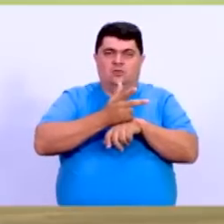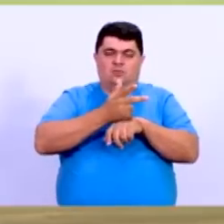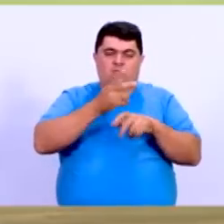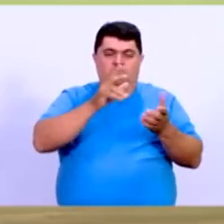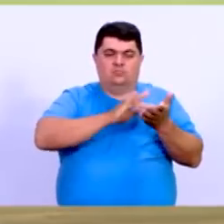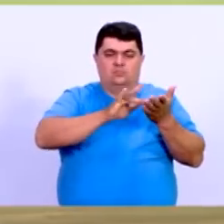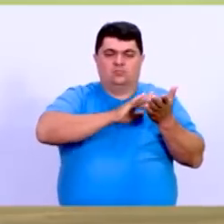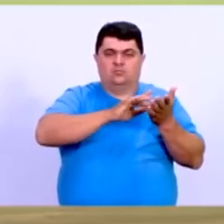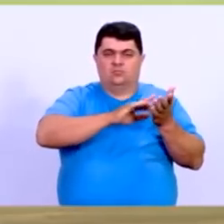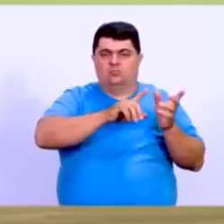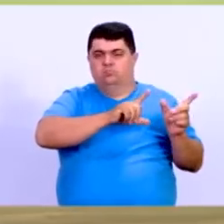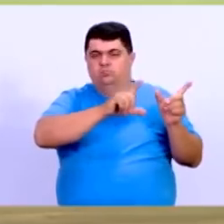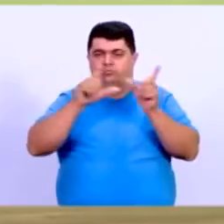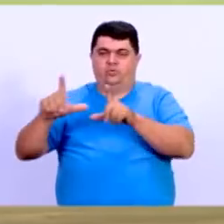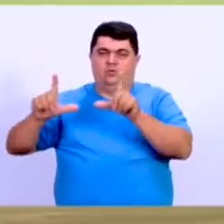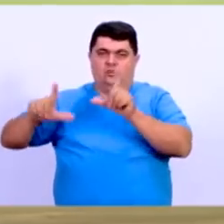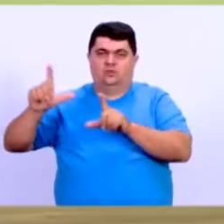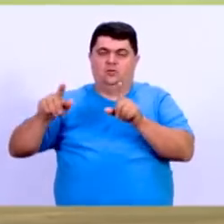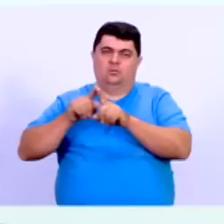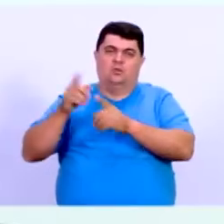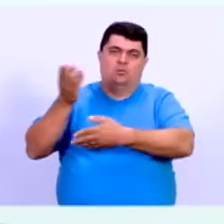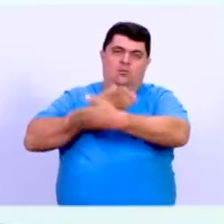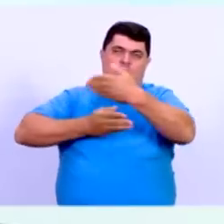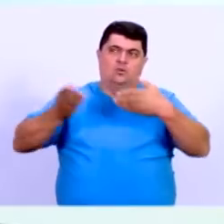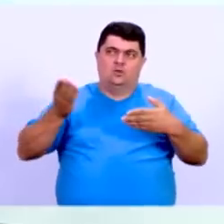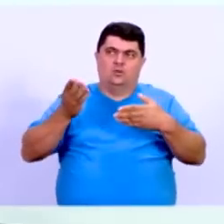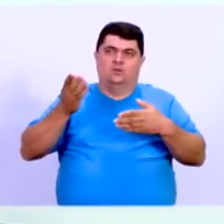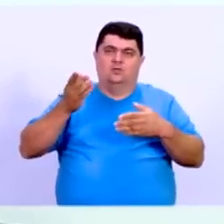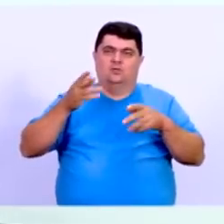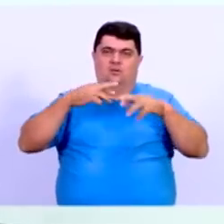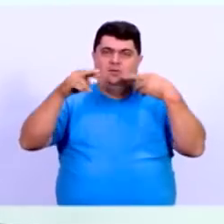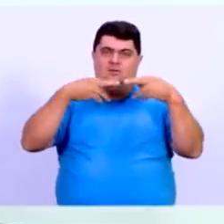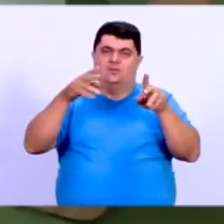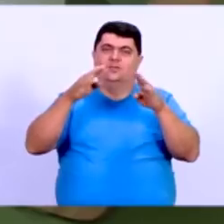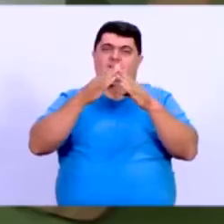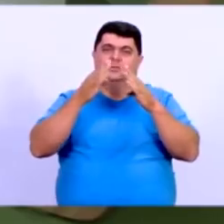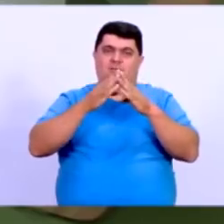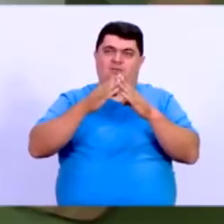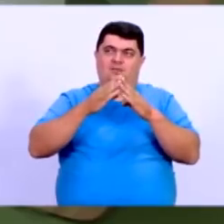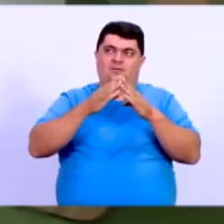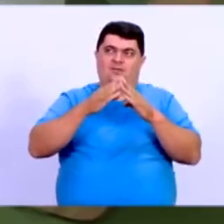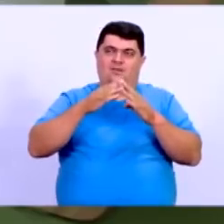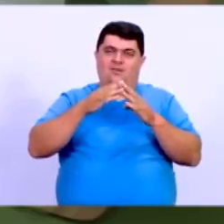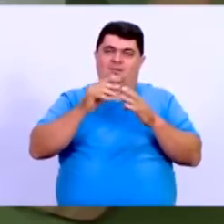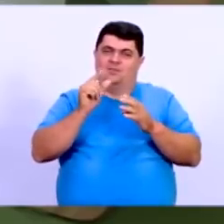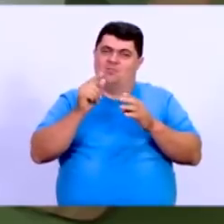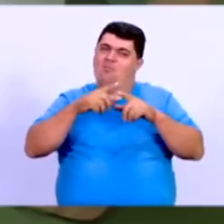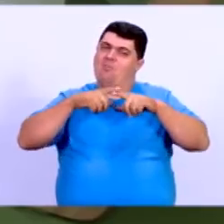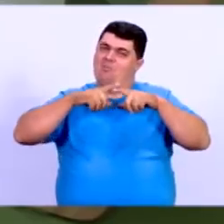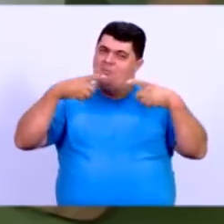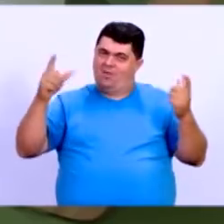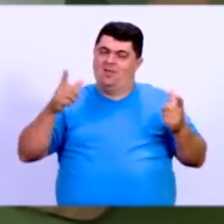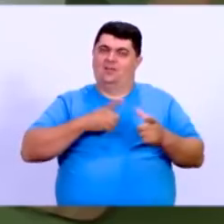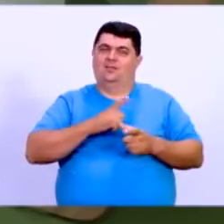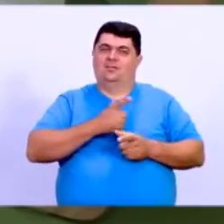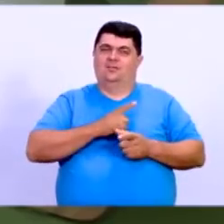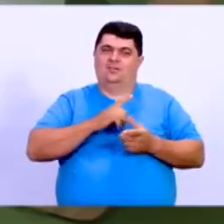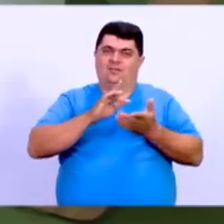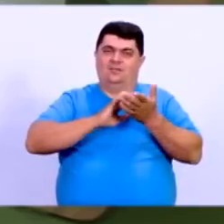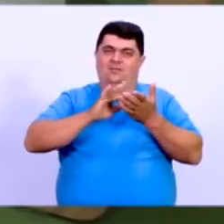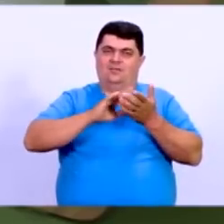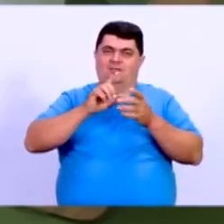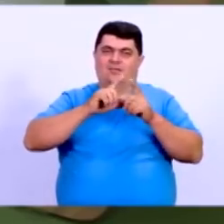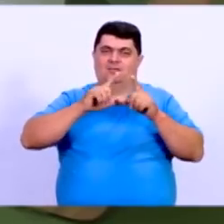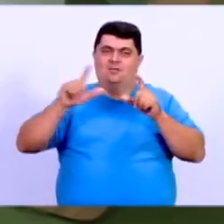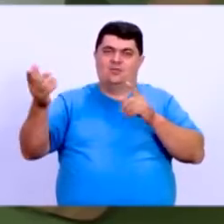e vice-versa. Muito bem. Professor, só tem essa rede na sua residência também, né? Na minha um pouquinho mais, Gilson. A minha tem do celular para TV, da TV